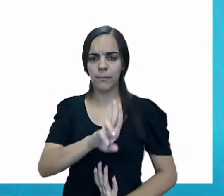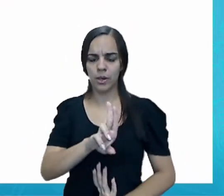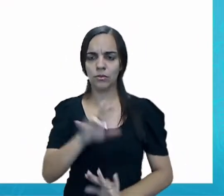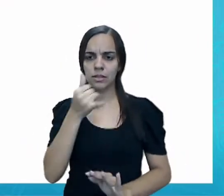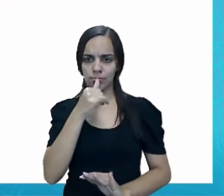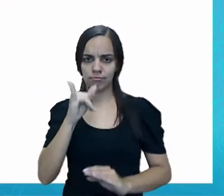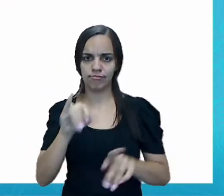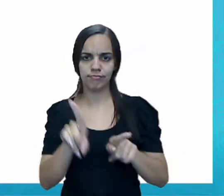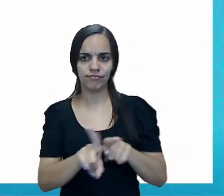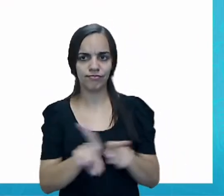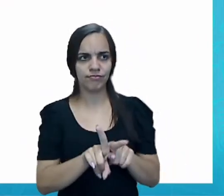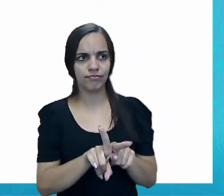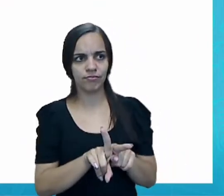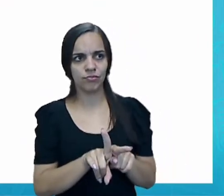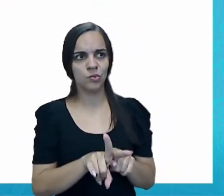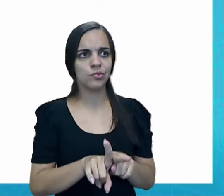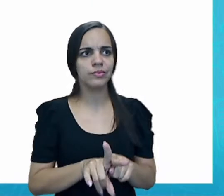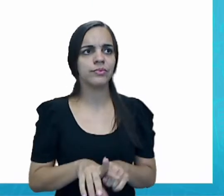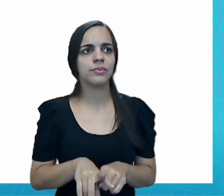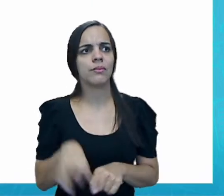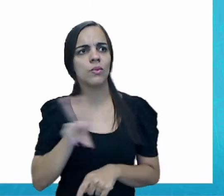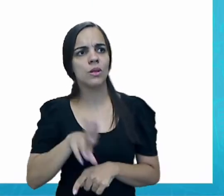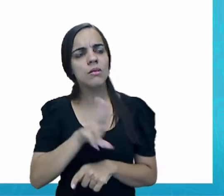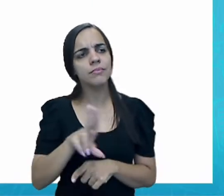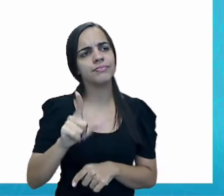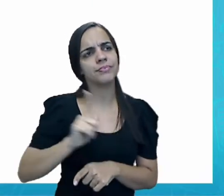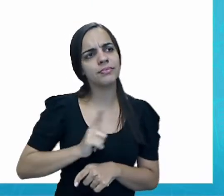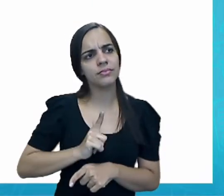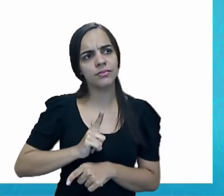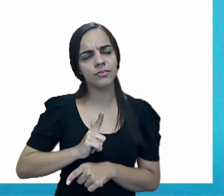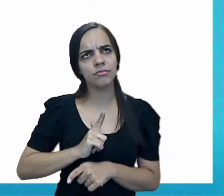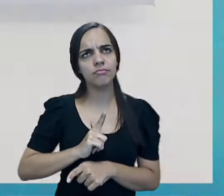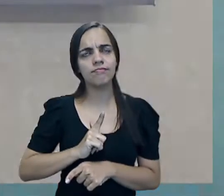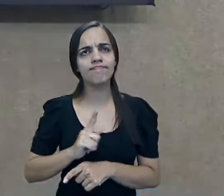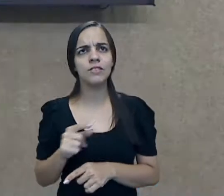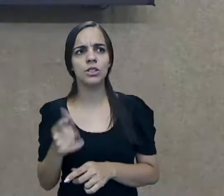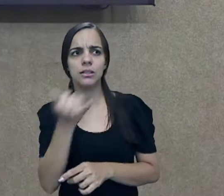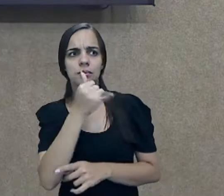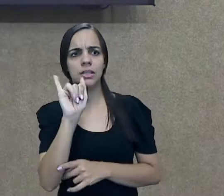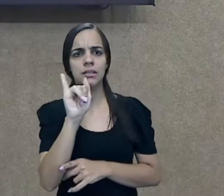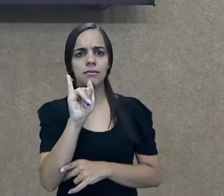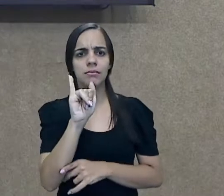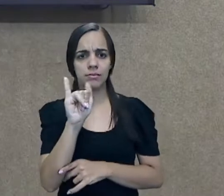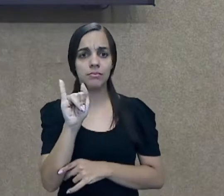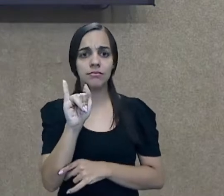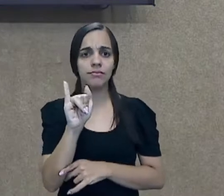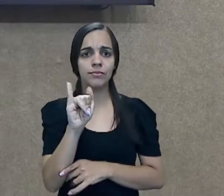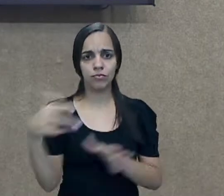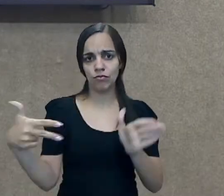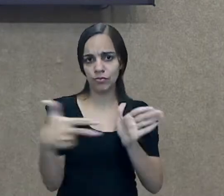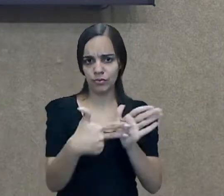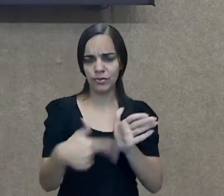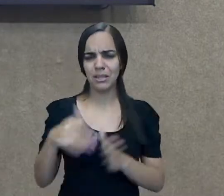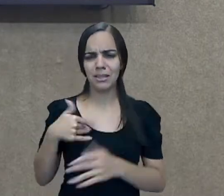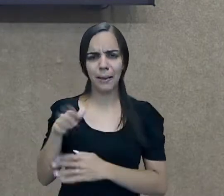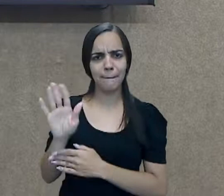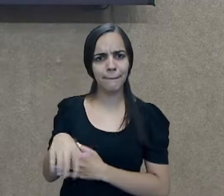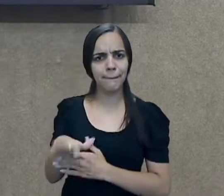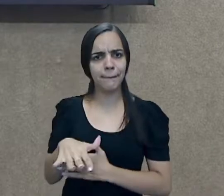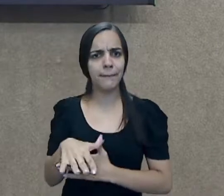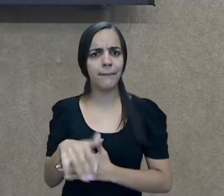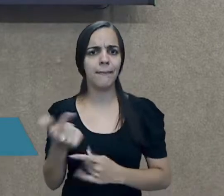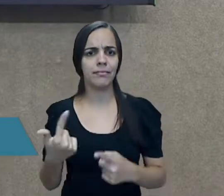energia, no Brasil, nós temos uma energia elétrica relativamente barata,